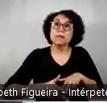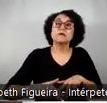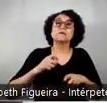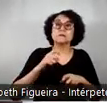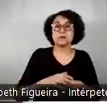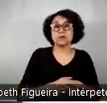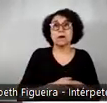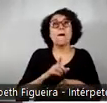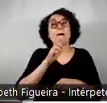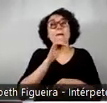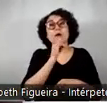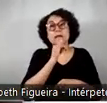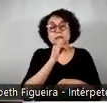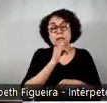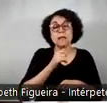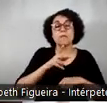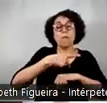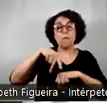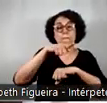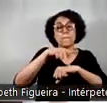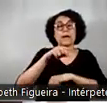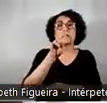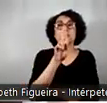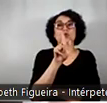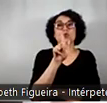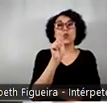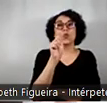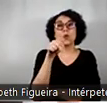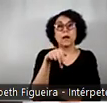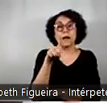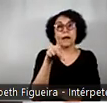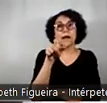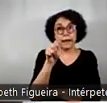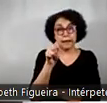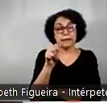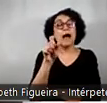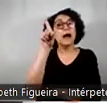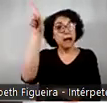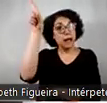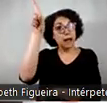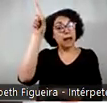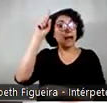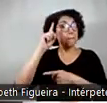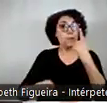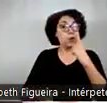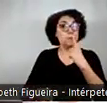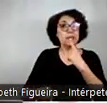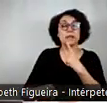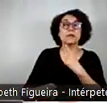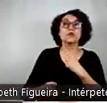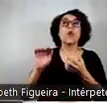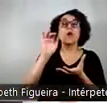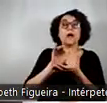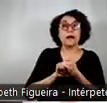como o caso de Uganda, que criminaliza o casamento homoafetivo e as